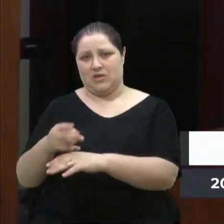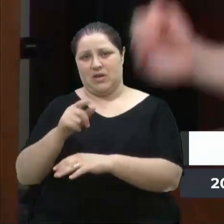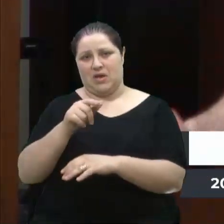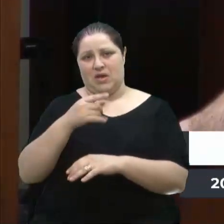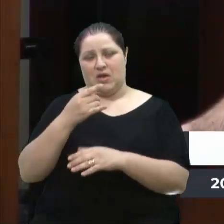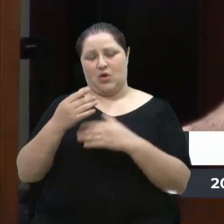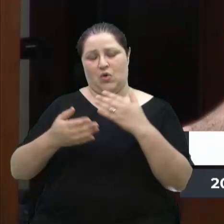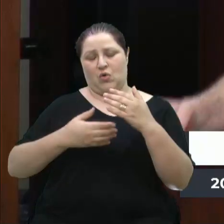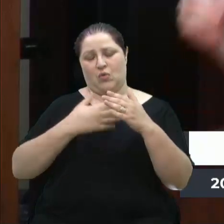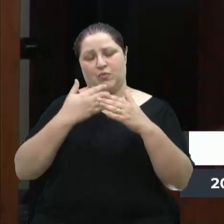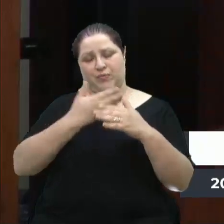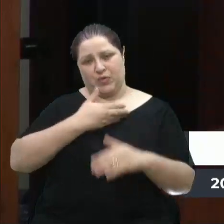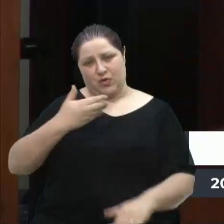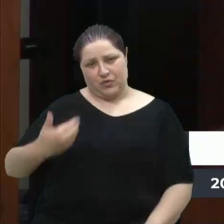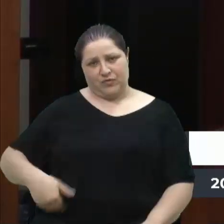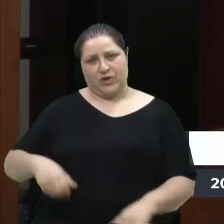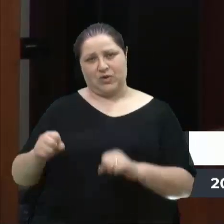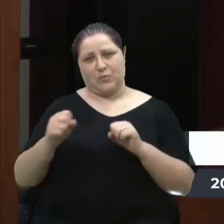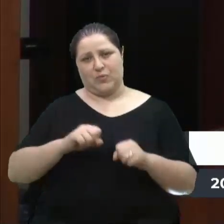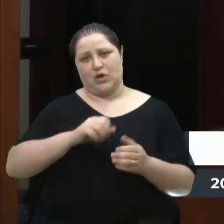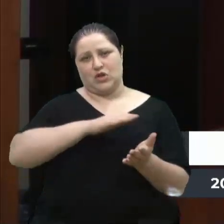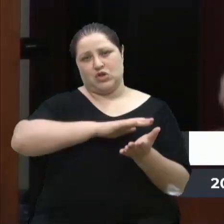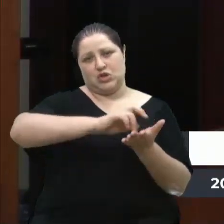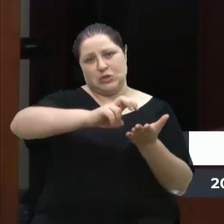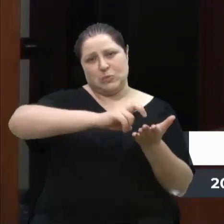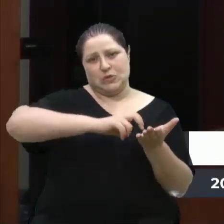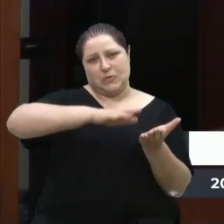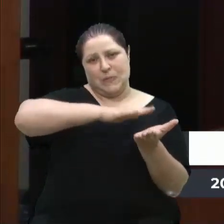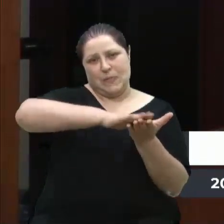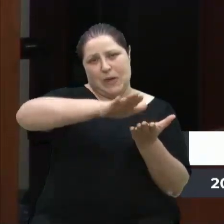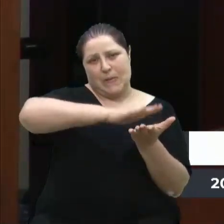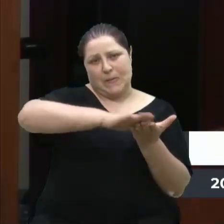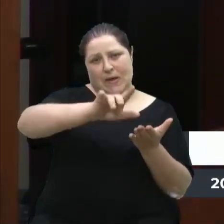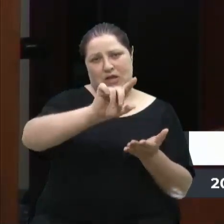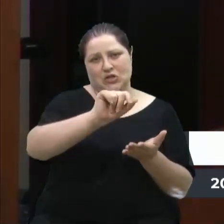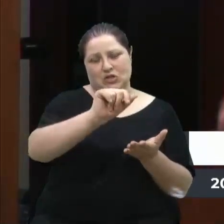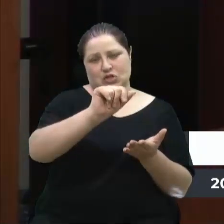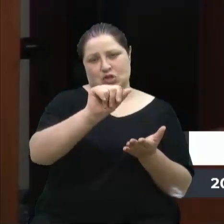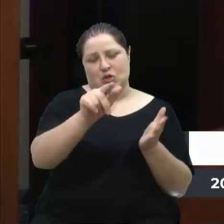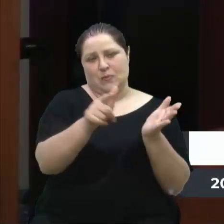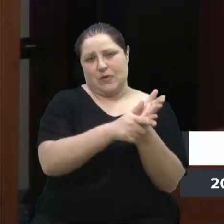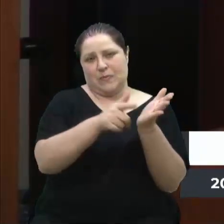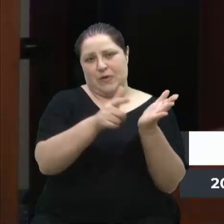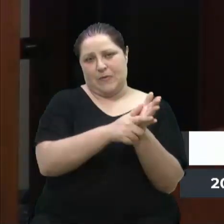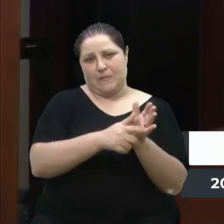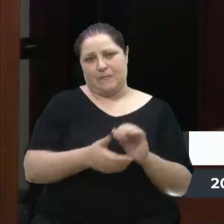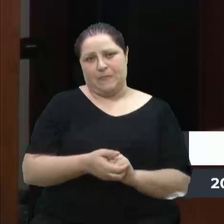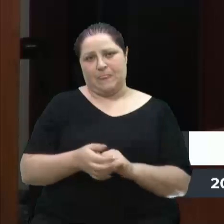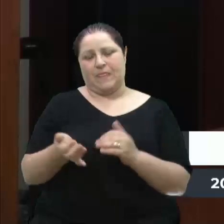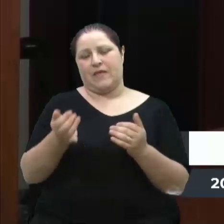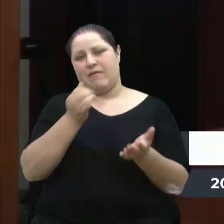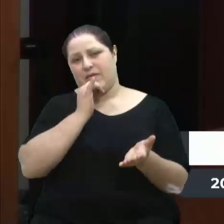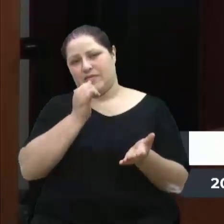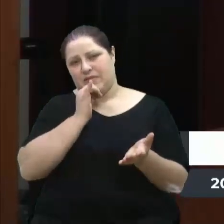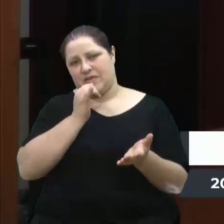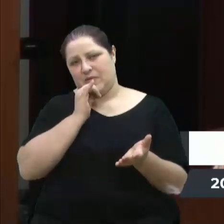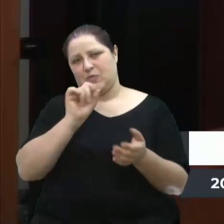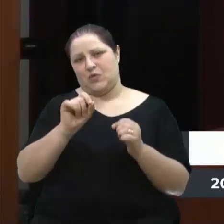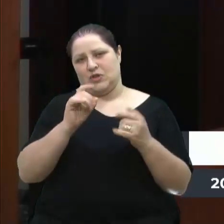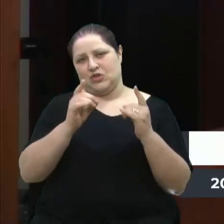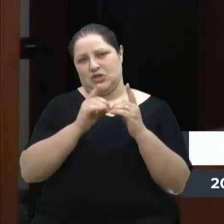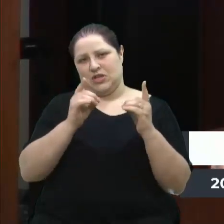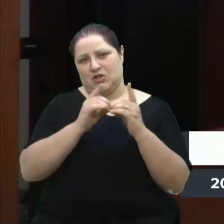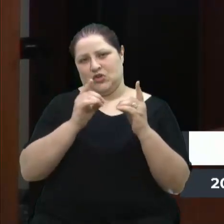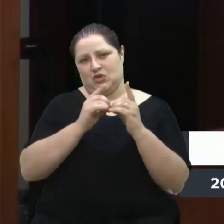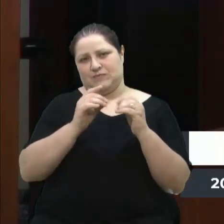de moeda. Literalmente a impressão de moeda. Papel. Vamos dar exemplos práticos e didáticos.